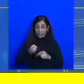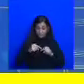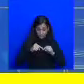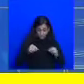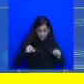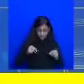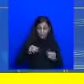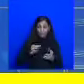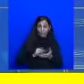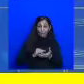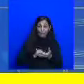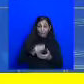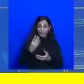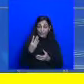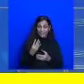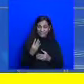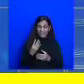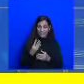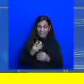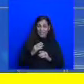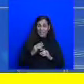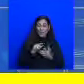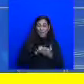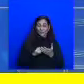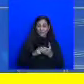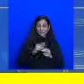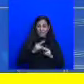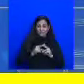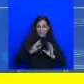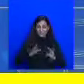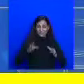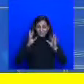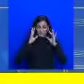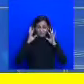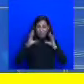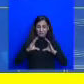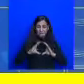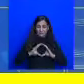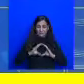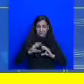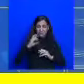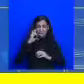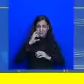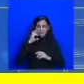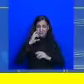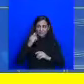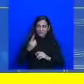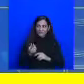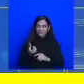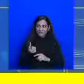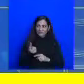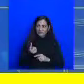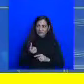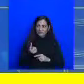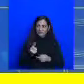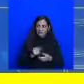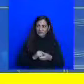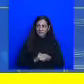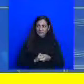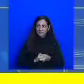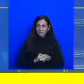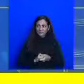4. Loterias Caixa, já pensou? Bola rosa número 16, rosa